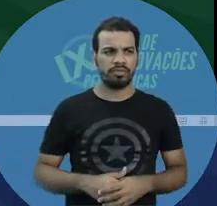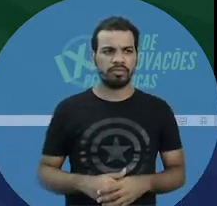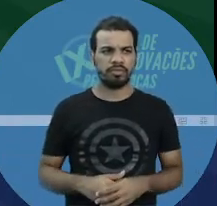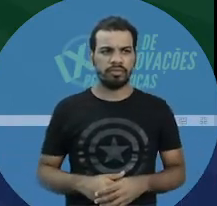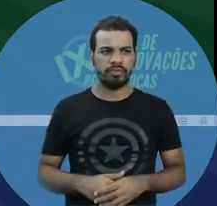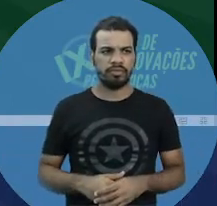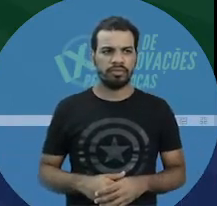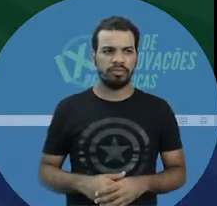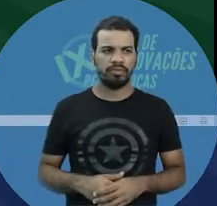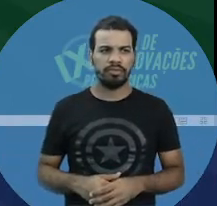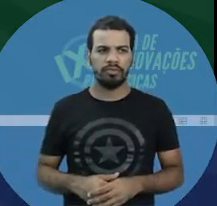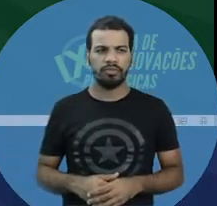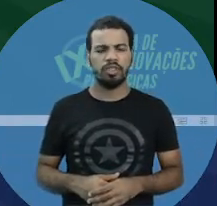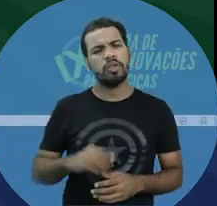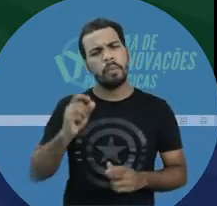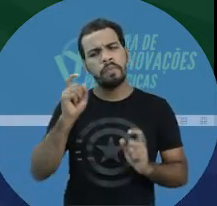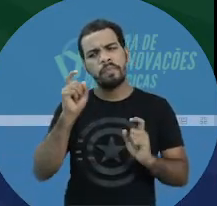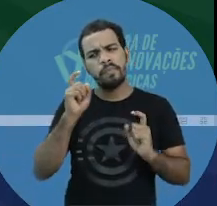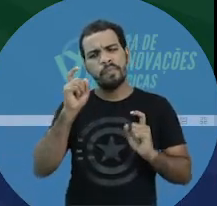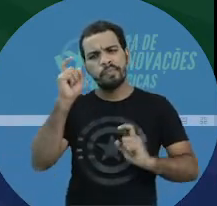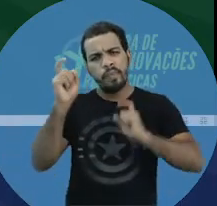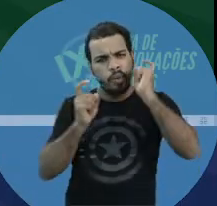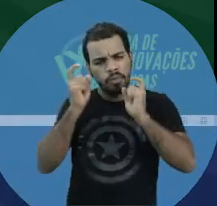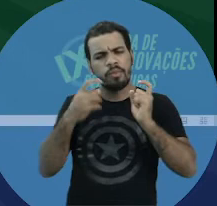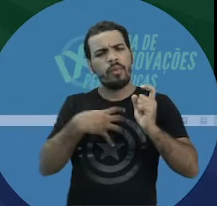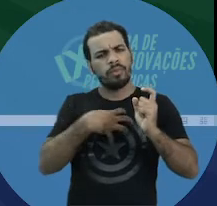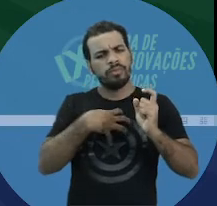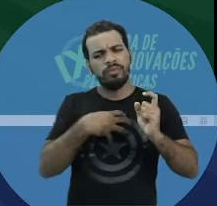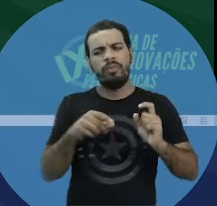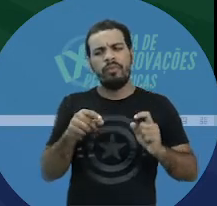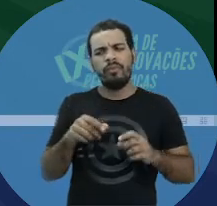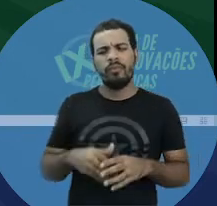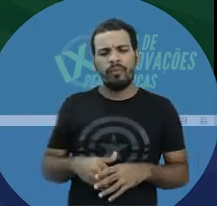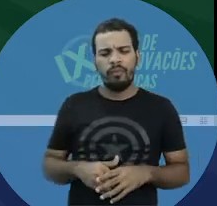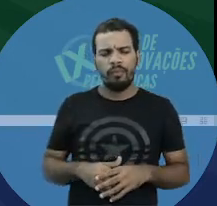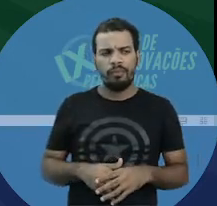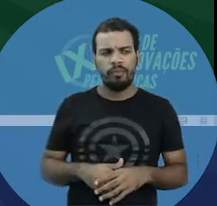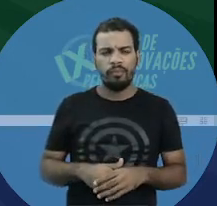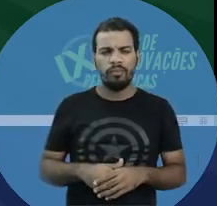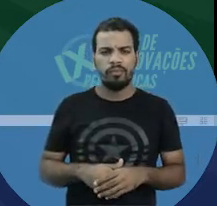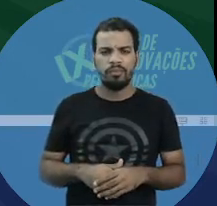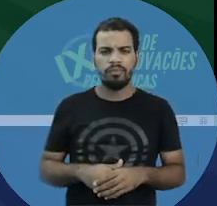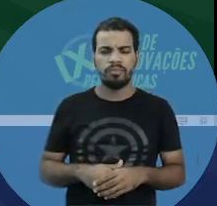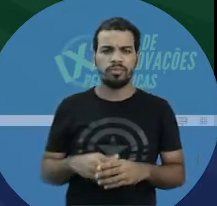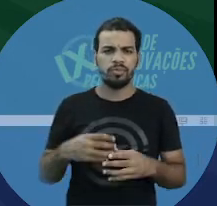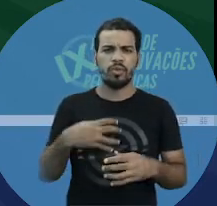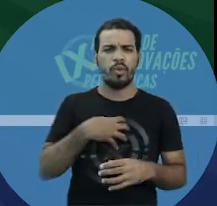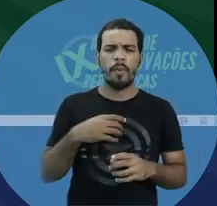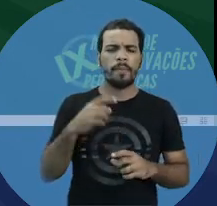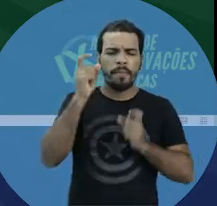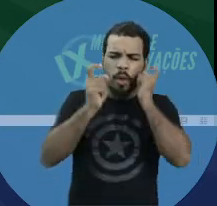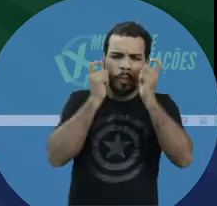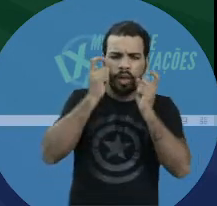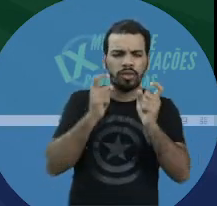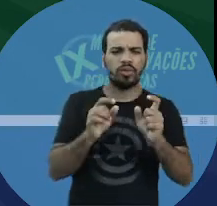Ficamos muito preocupados com a questão da temperatura,